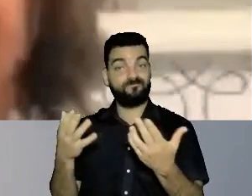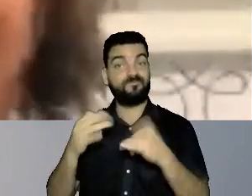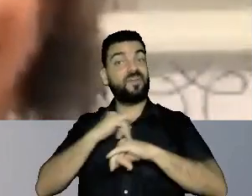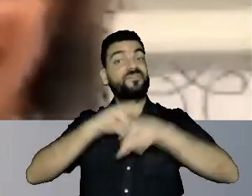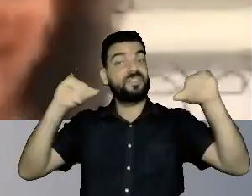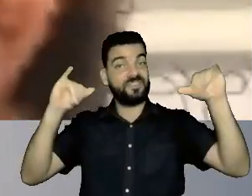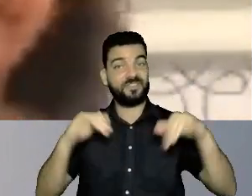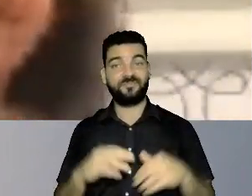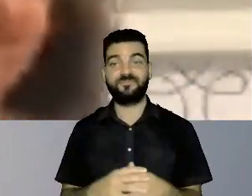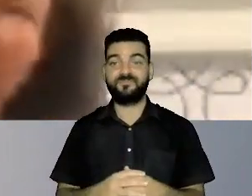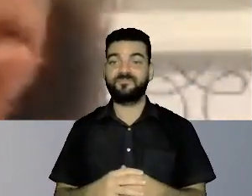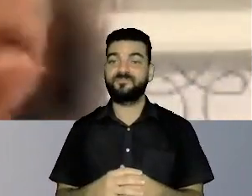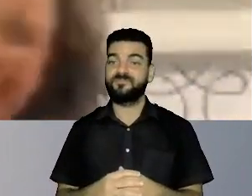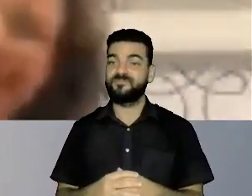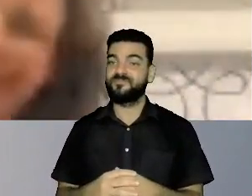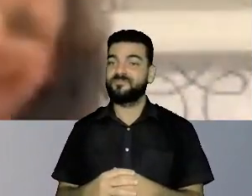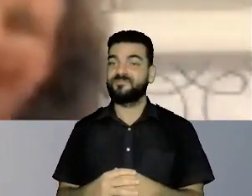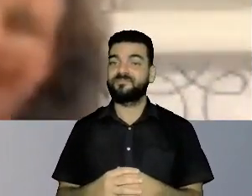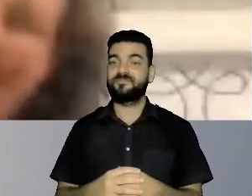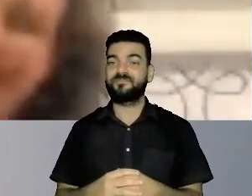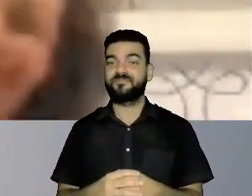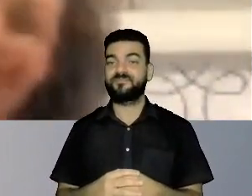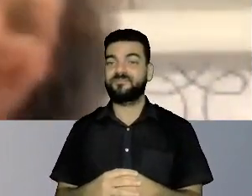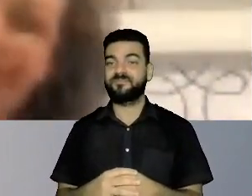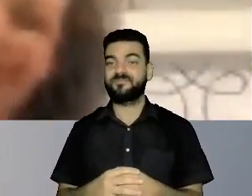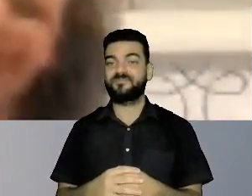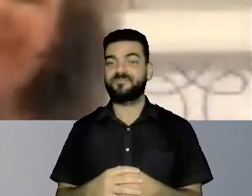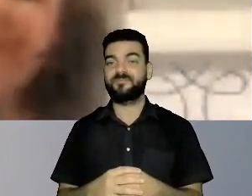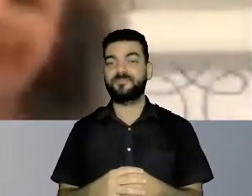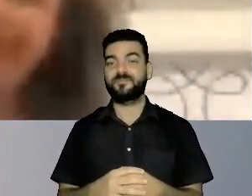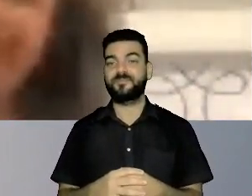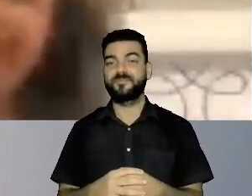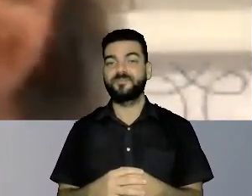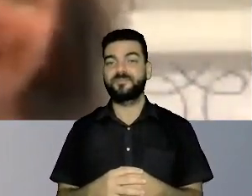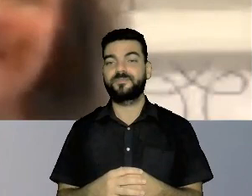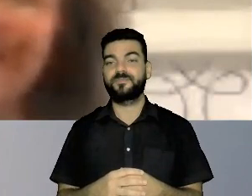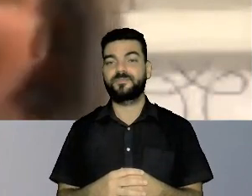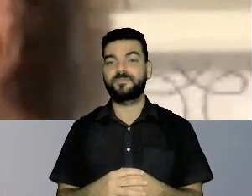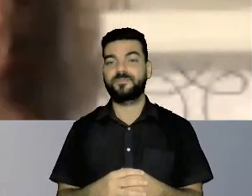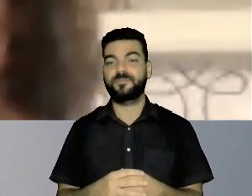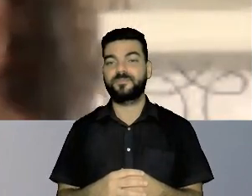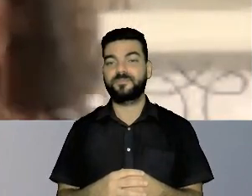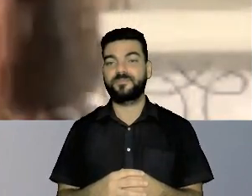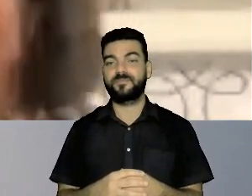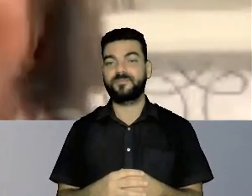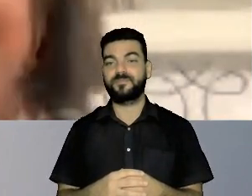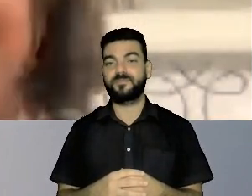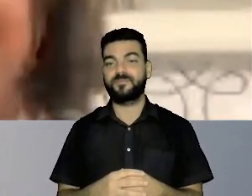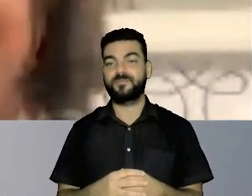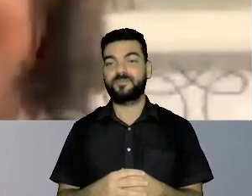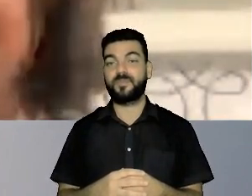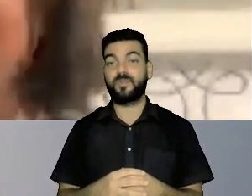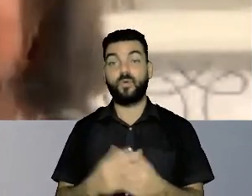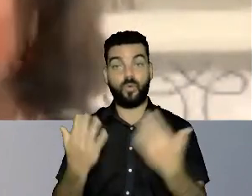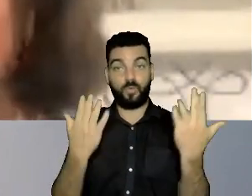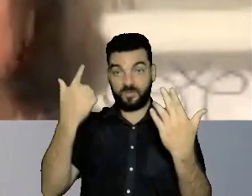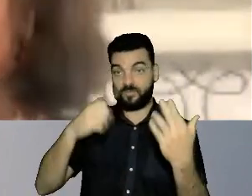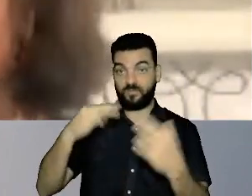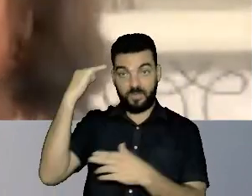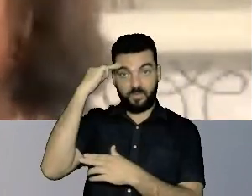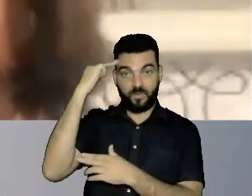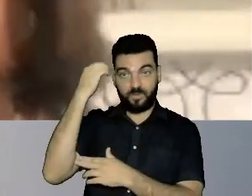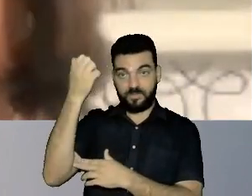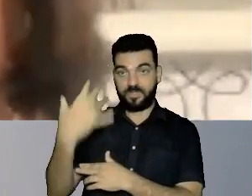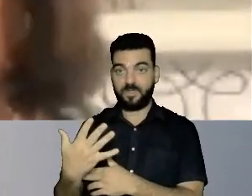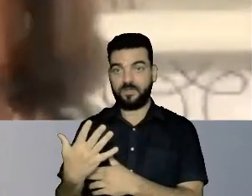majoritariamente masculino. Isso também é denunciado pela Pollock nos seus artigos a respeito das